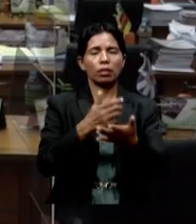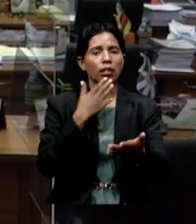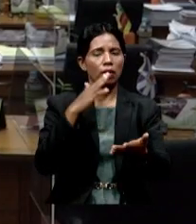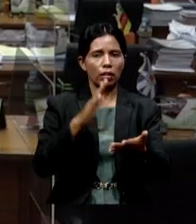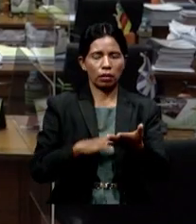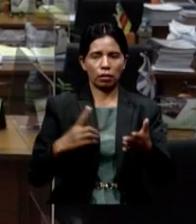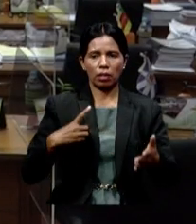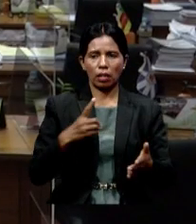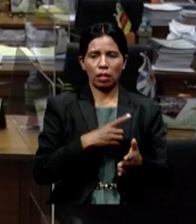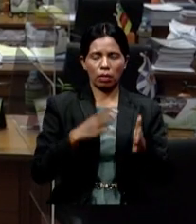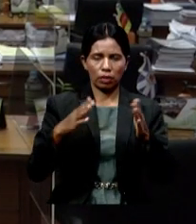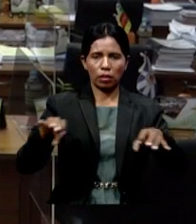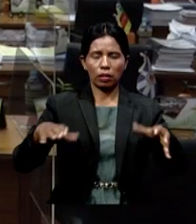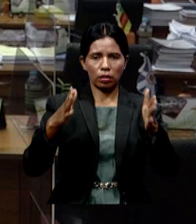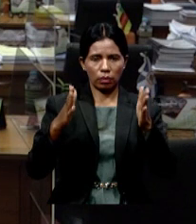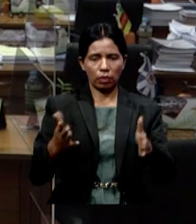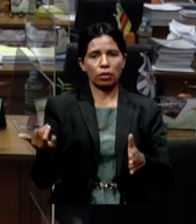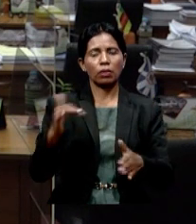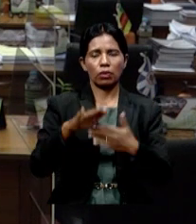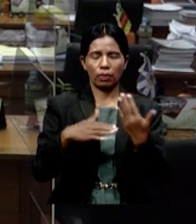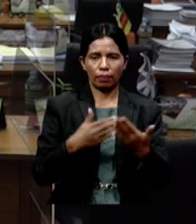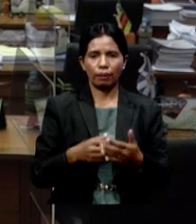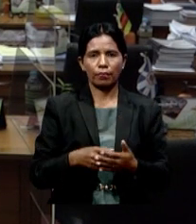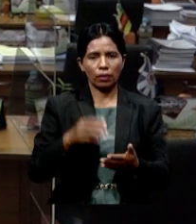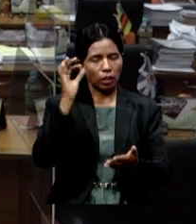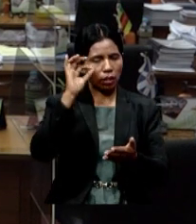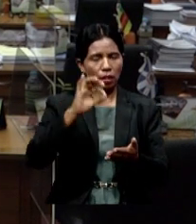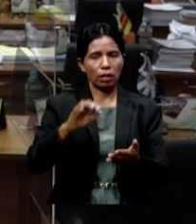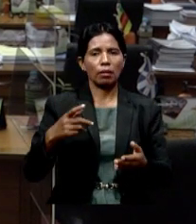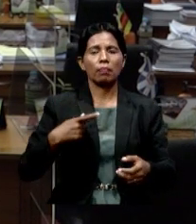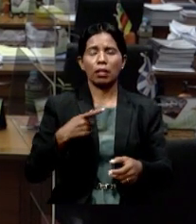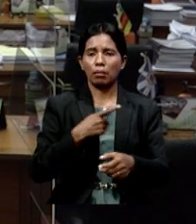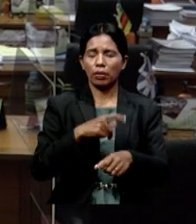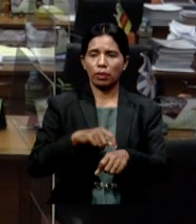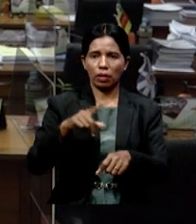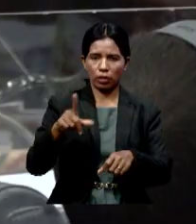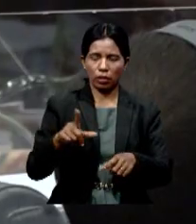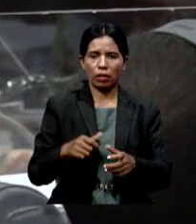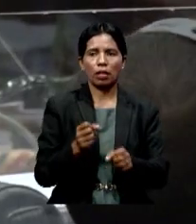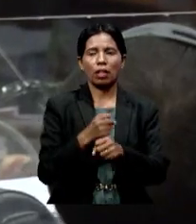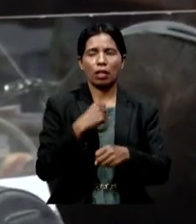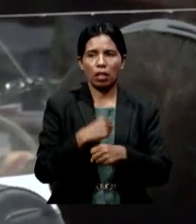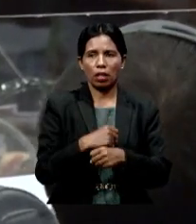para deputado no funcionário Sirá. Secretariado do Parlamento Nacional nebe halo